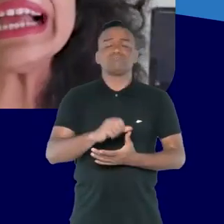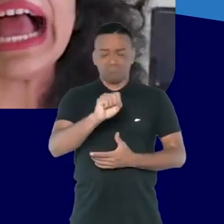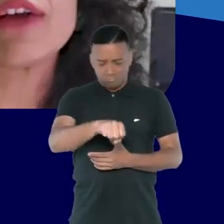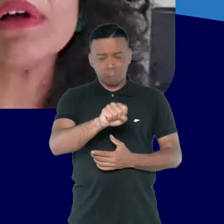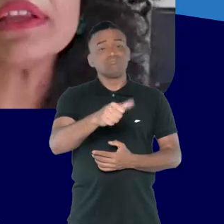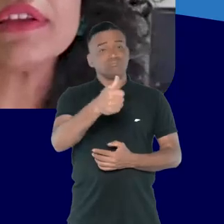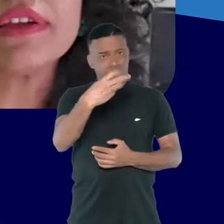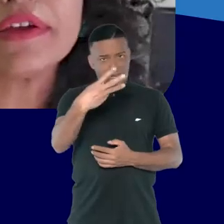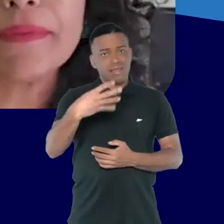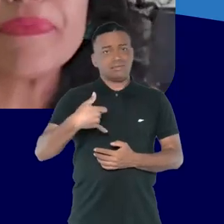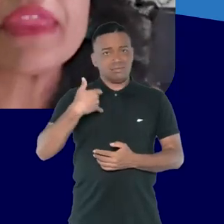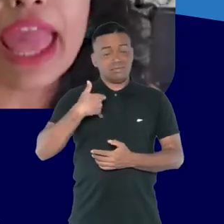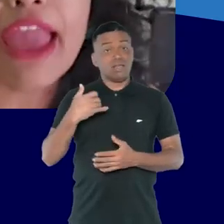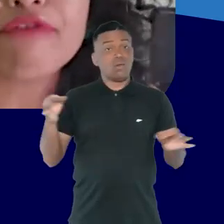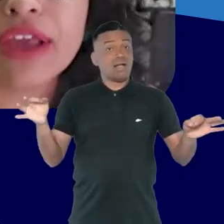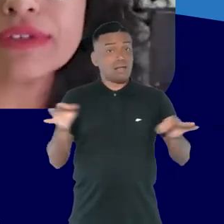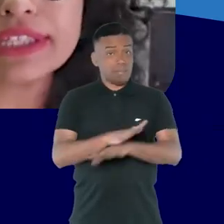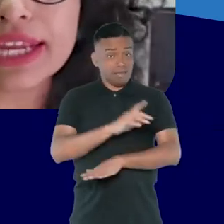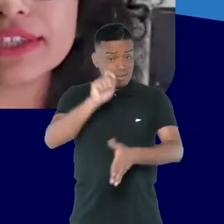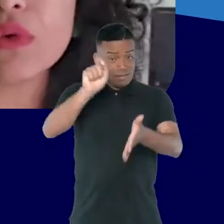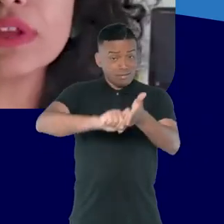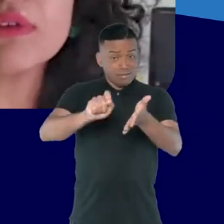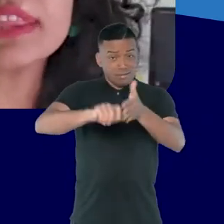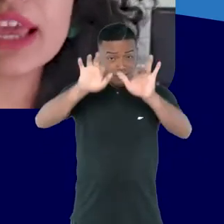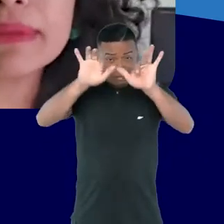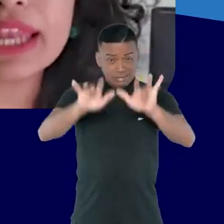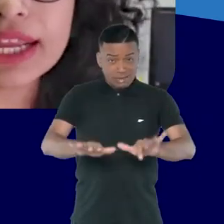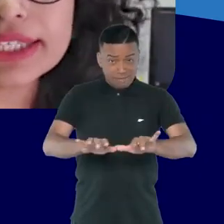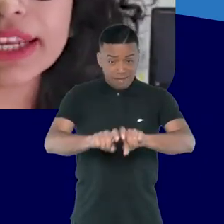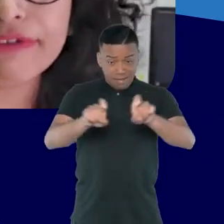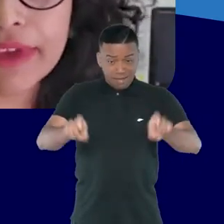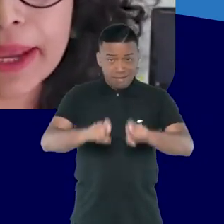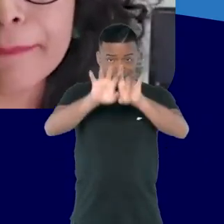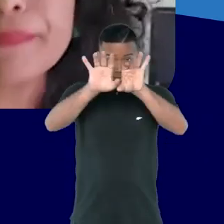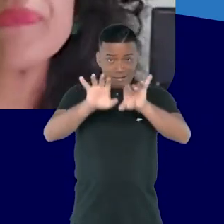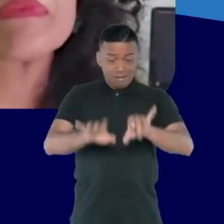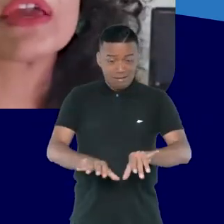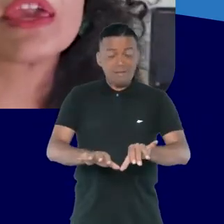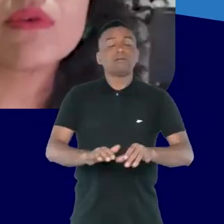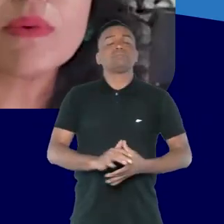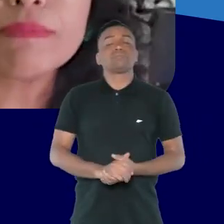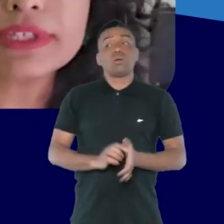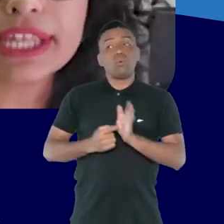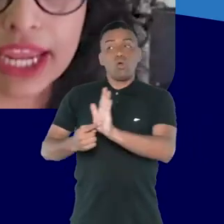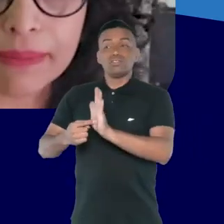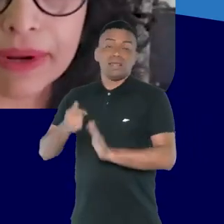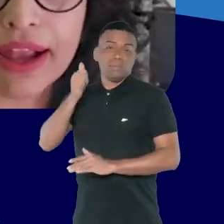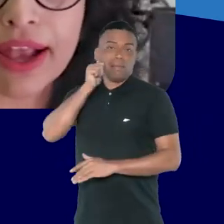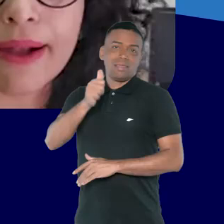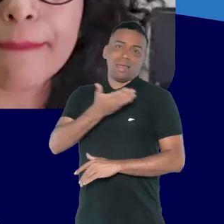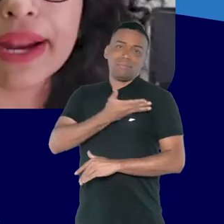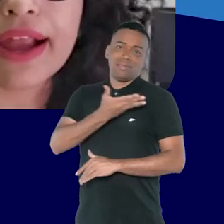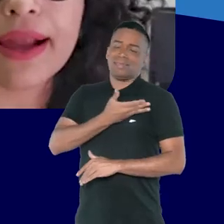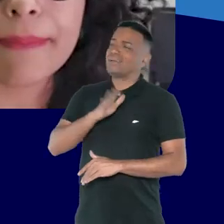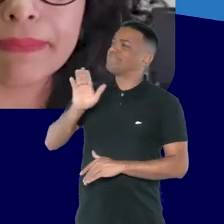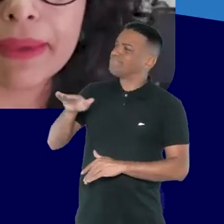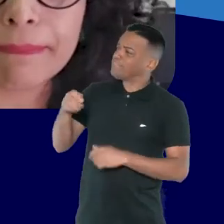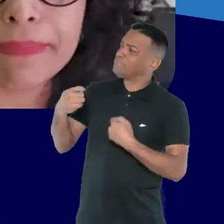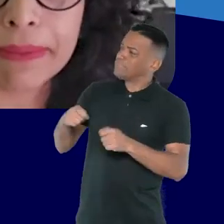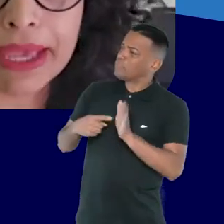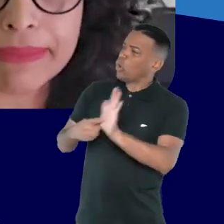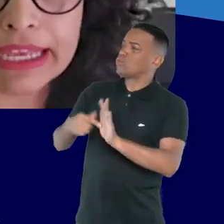Foi aos 13, né? Foi aos 13. Quando eu terminei de escrever, eu mostrei